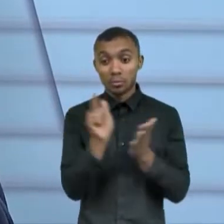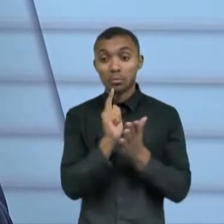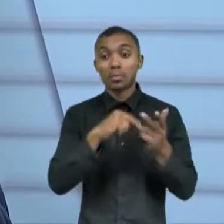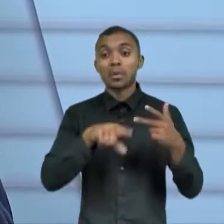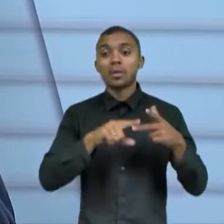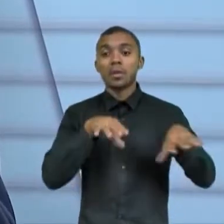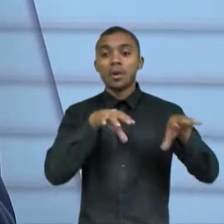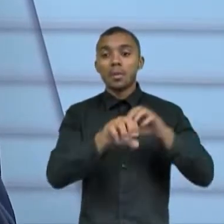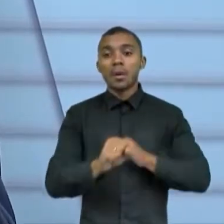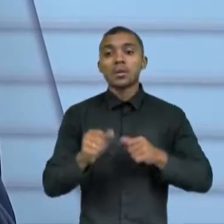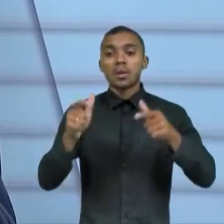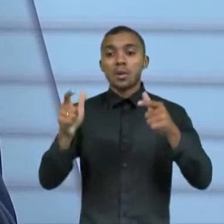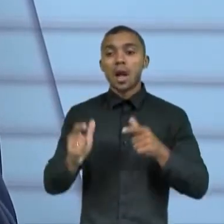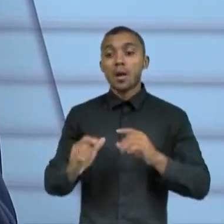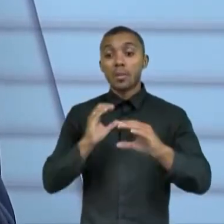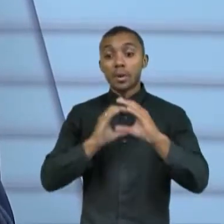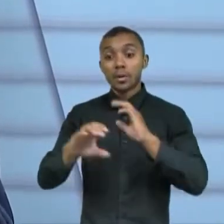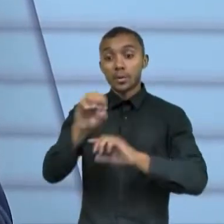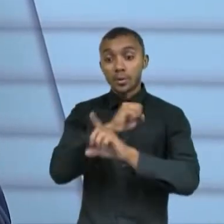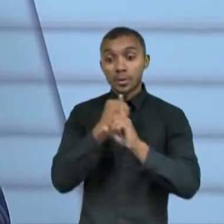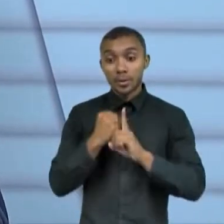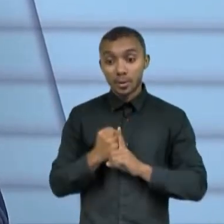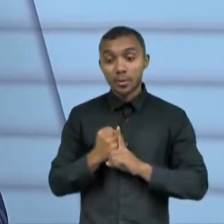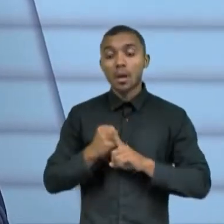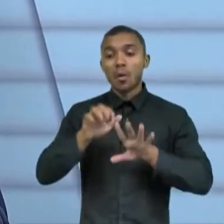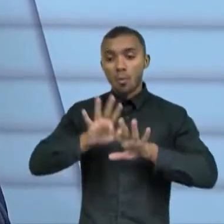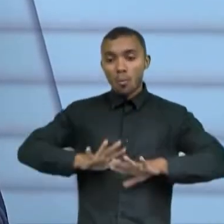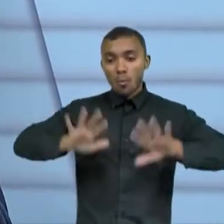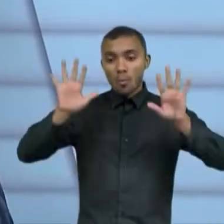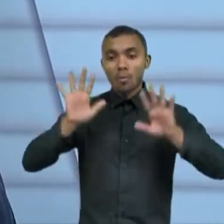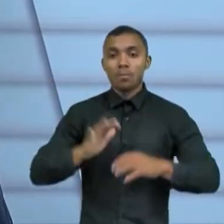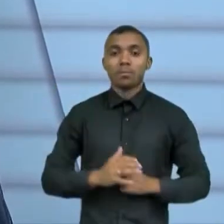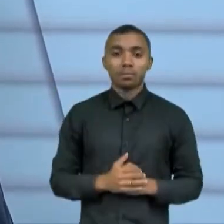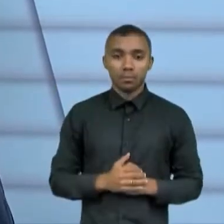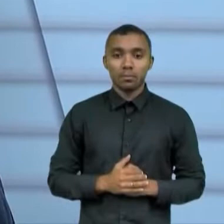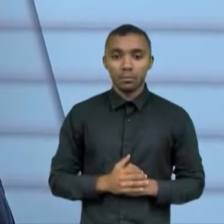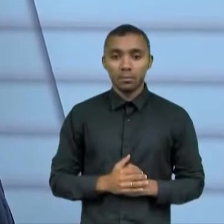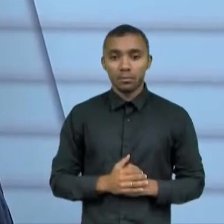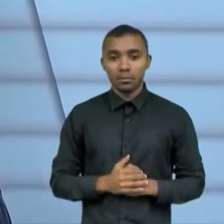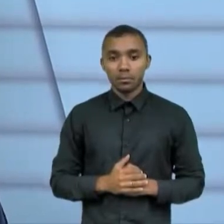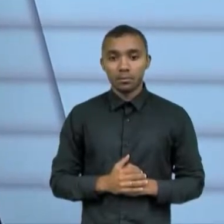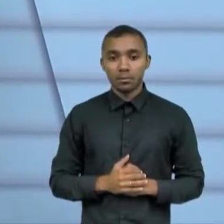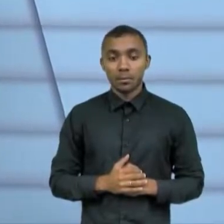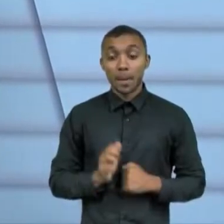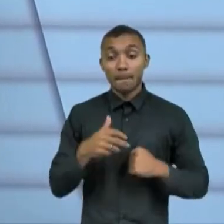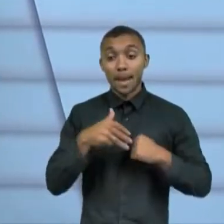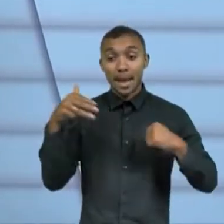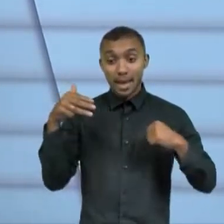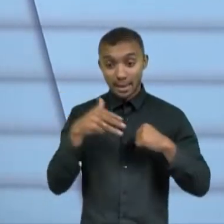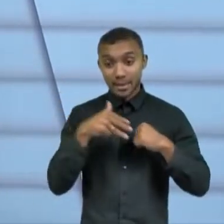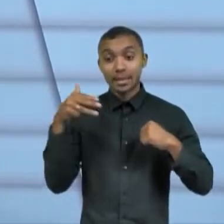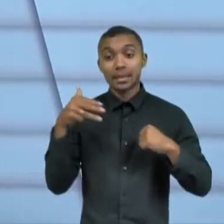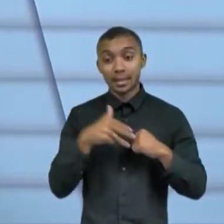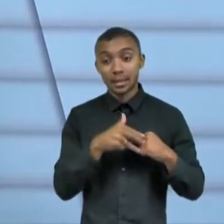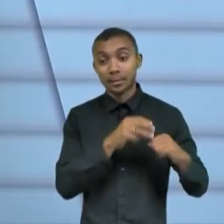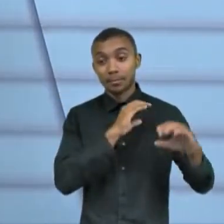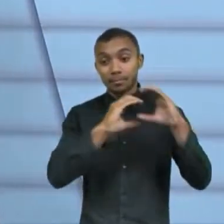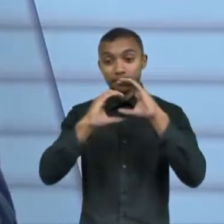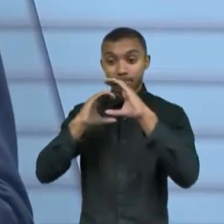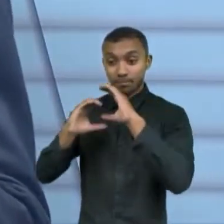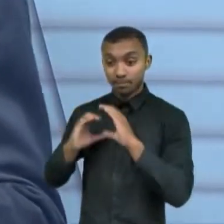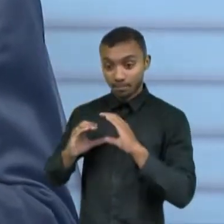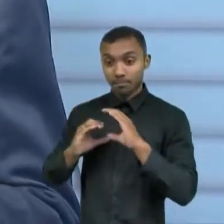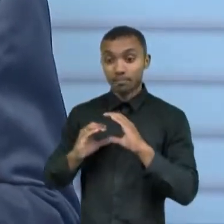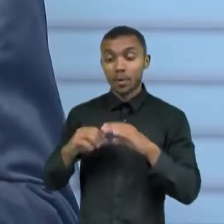pelo curso de Comunicação Social da Universidade Federal do Ceará, mestre em Comunicação e Semiótica pela